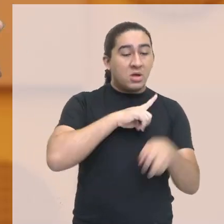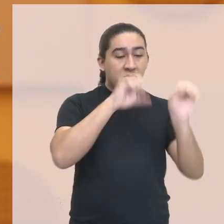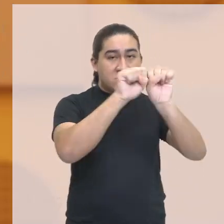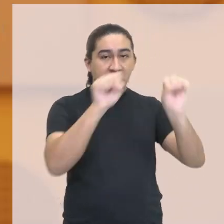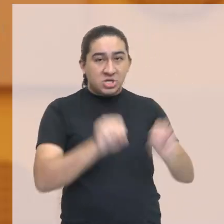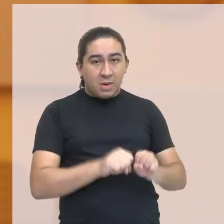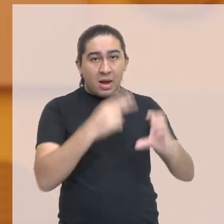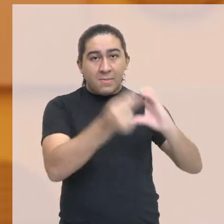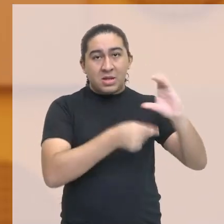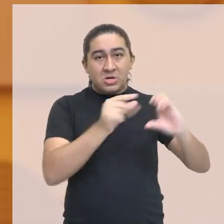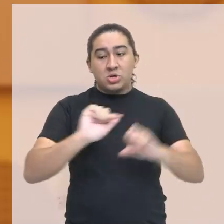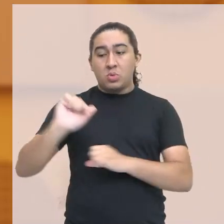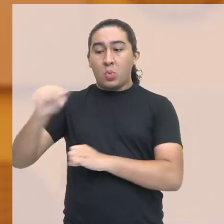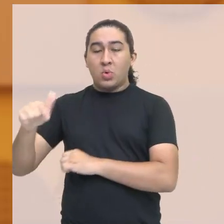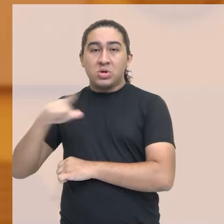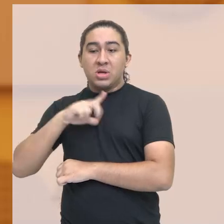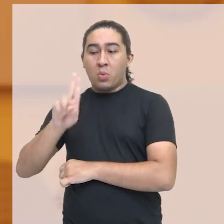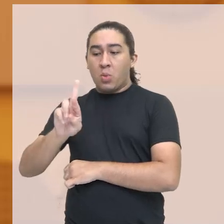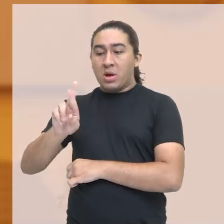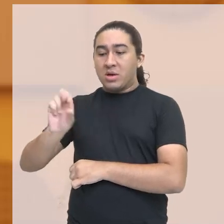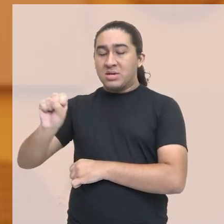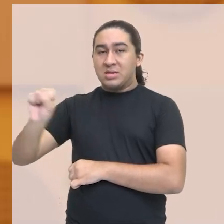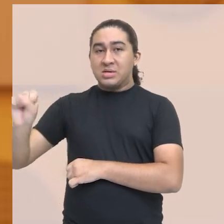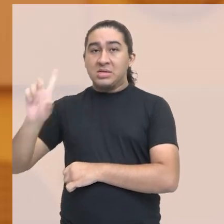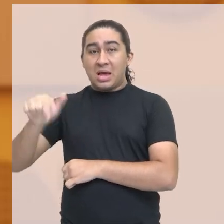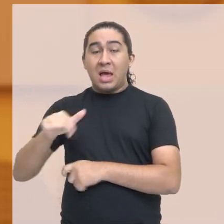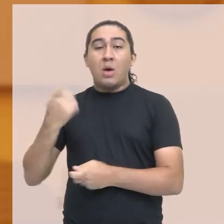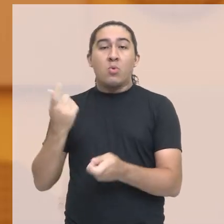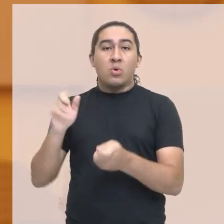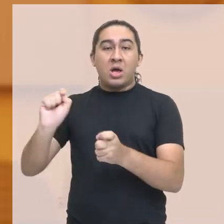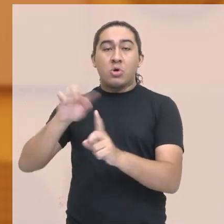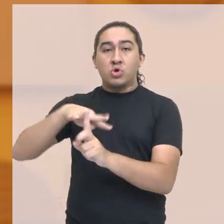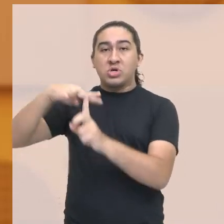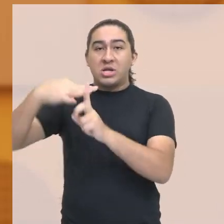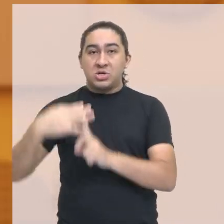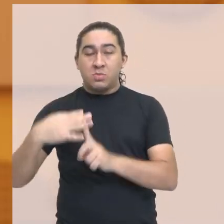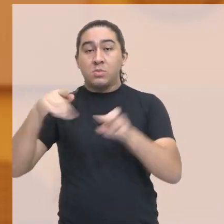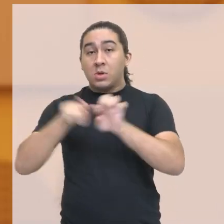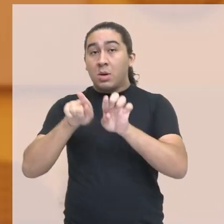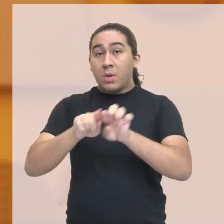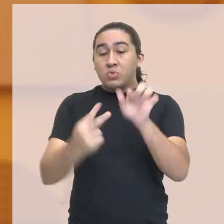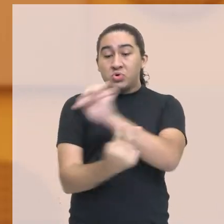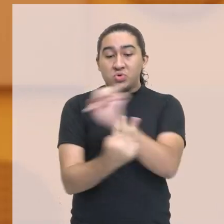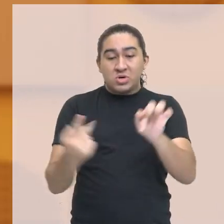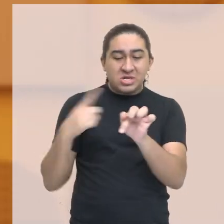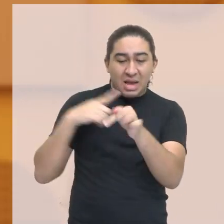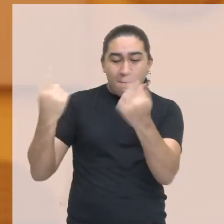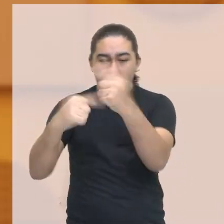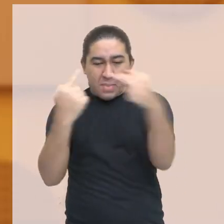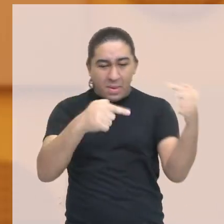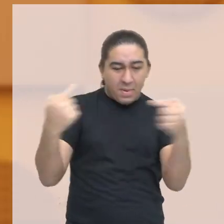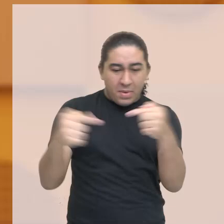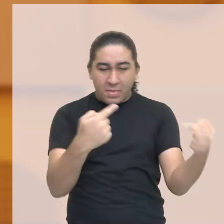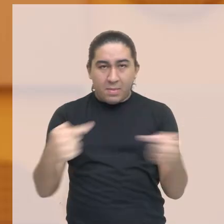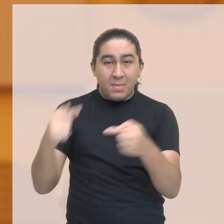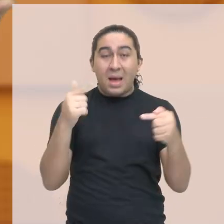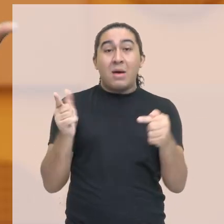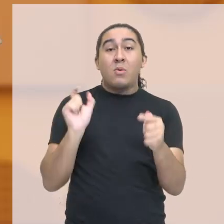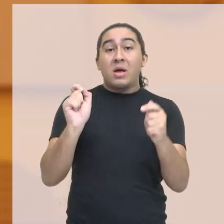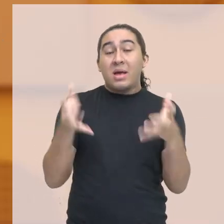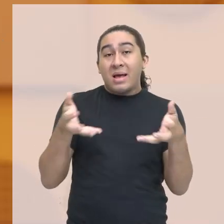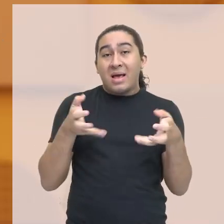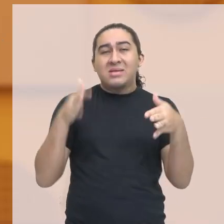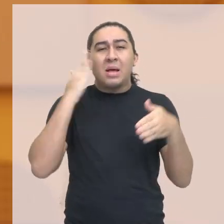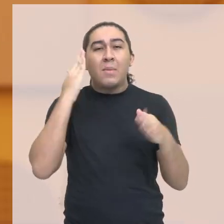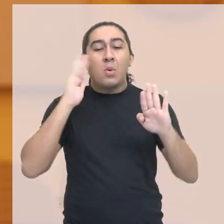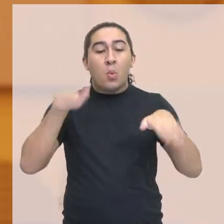sistema capitalista e do outro eu tenho a União Soviética com o sistema socialista. E os dois vão aí brigar entre si pela